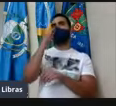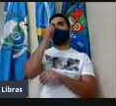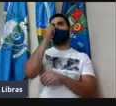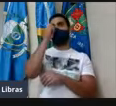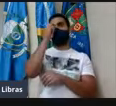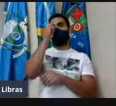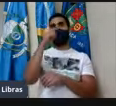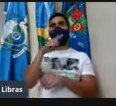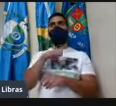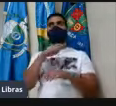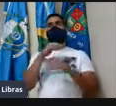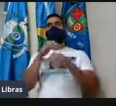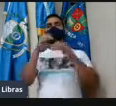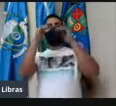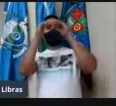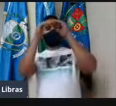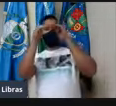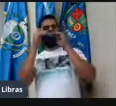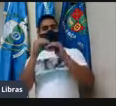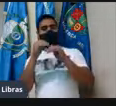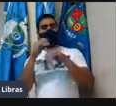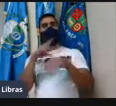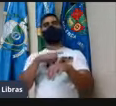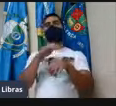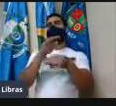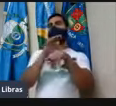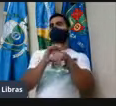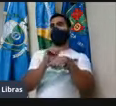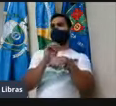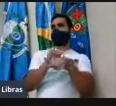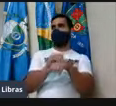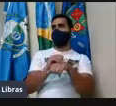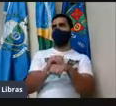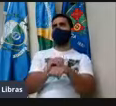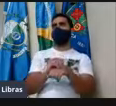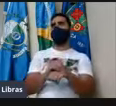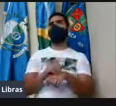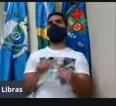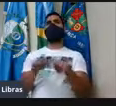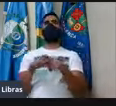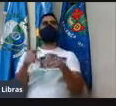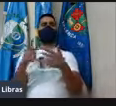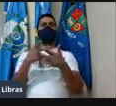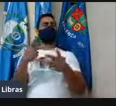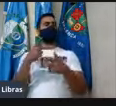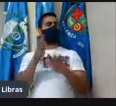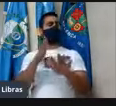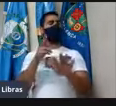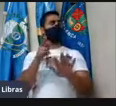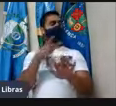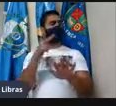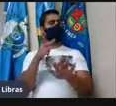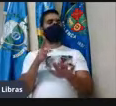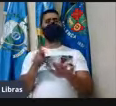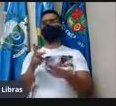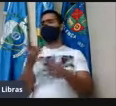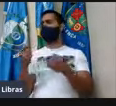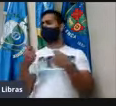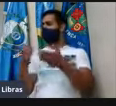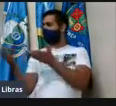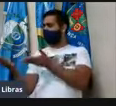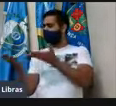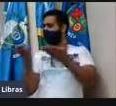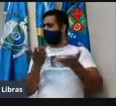o respeito, o carinho, a dedicação e aquilo que eu falei. Todas as vezes que for